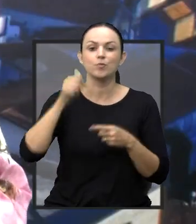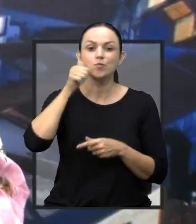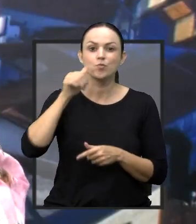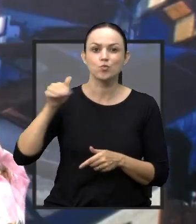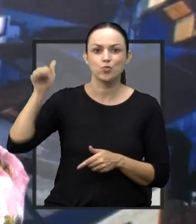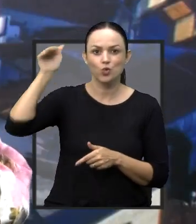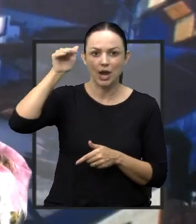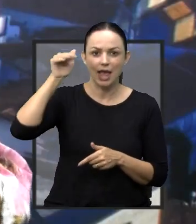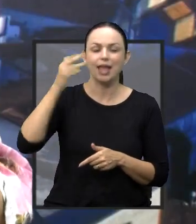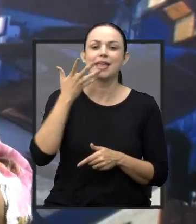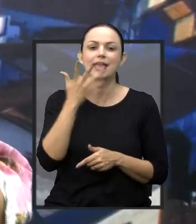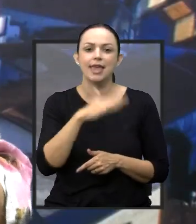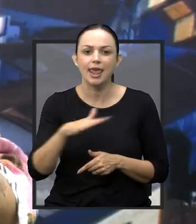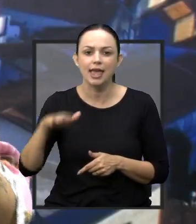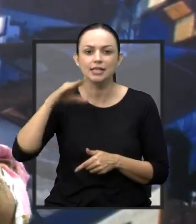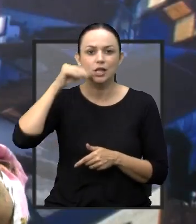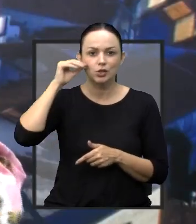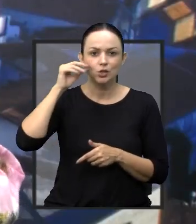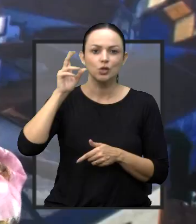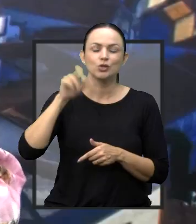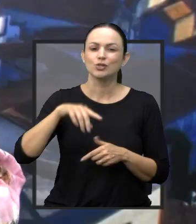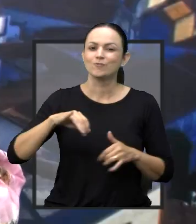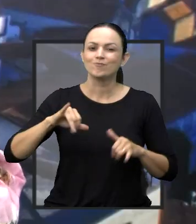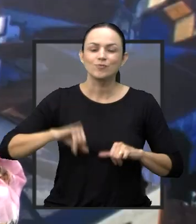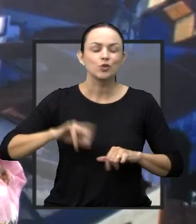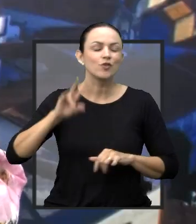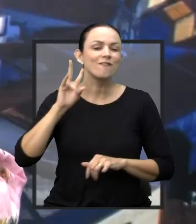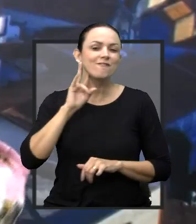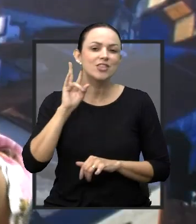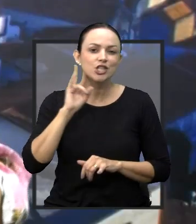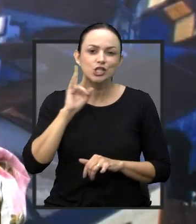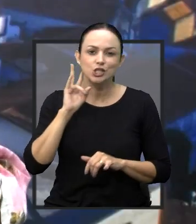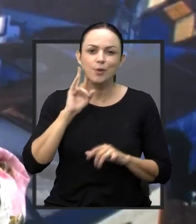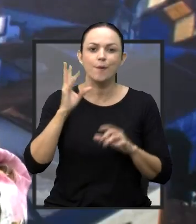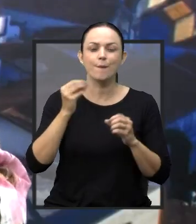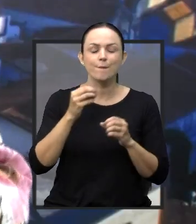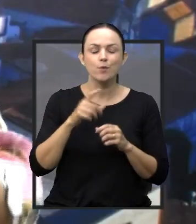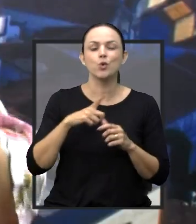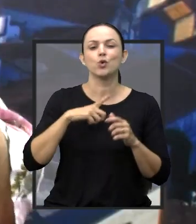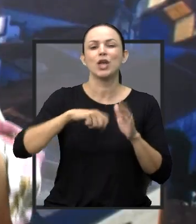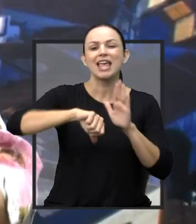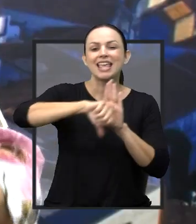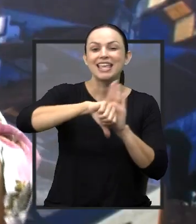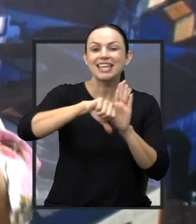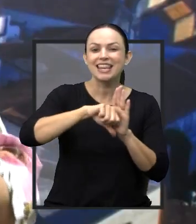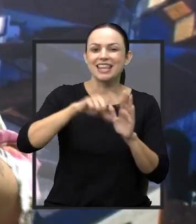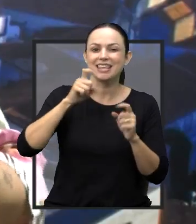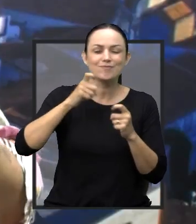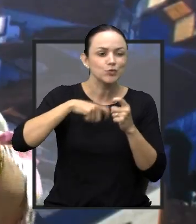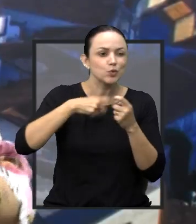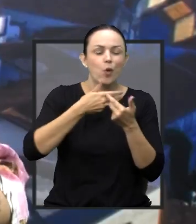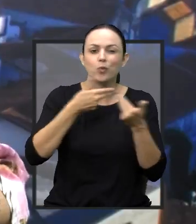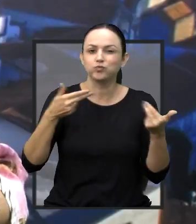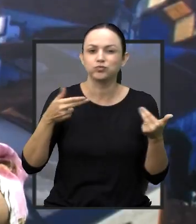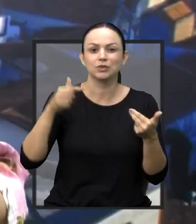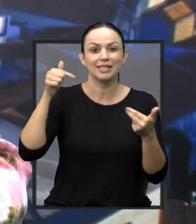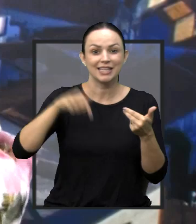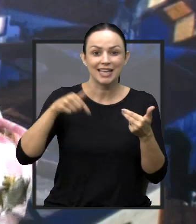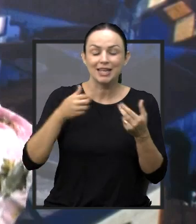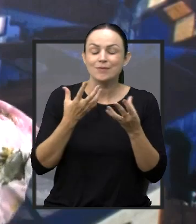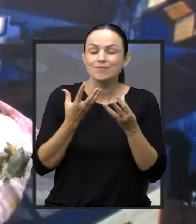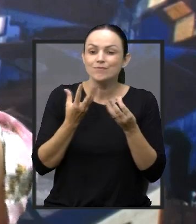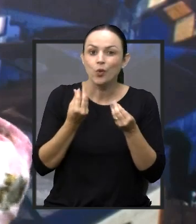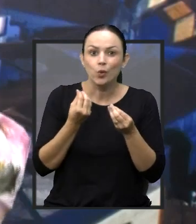criança e adolescente, vítima demais de crimes sexuais. E aqui na nossa cidade, os números são